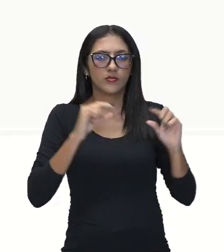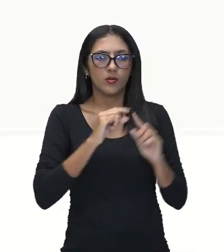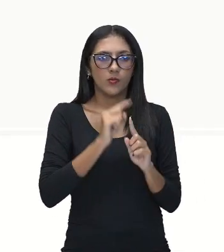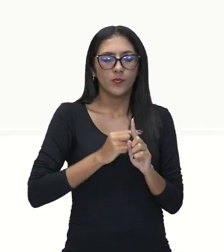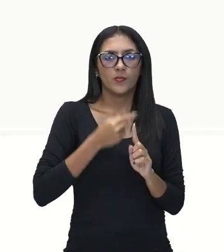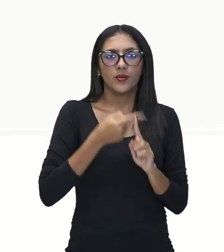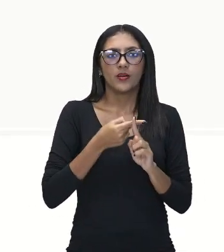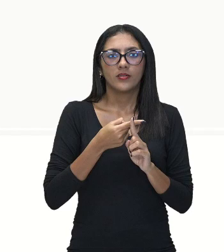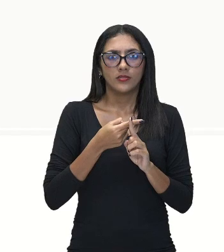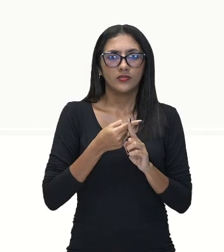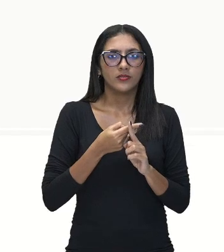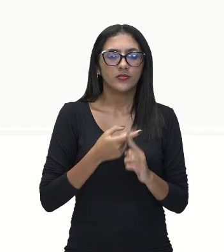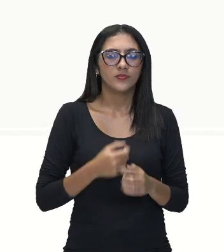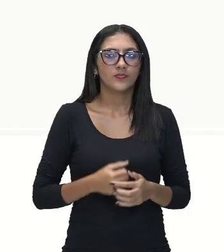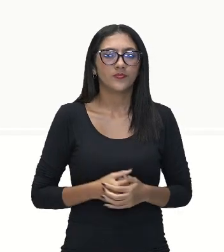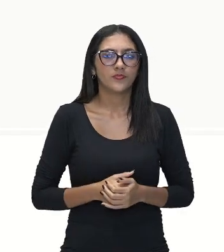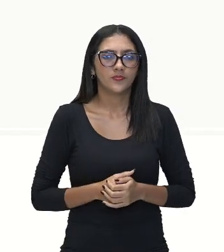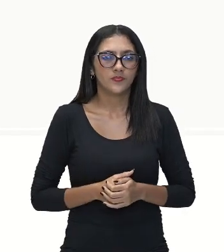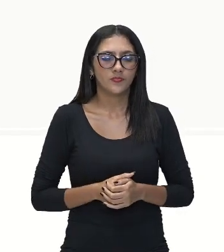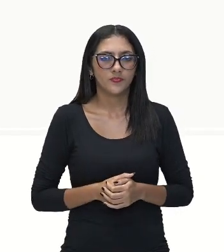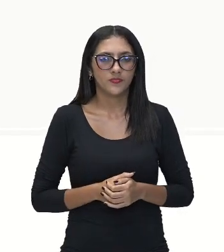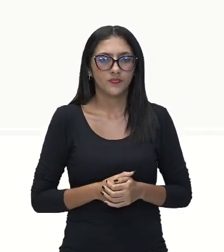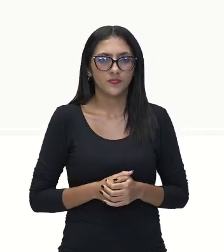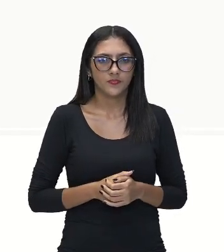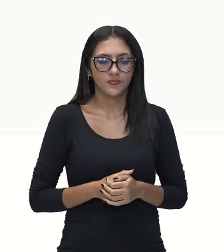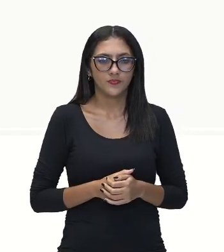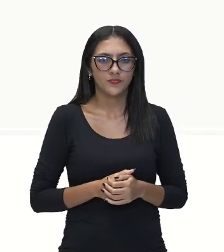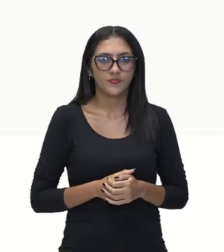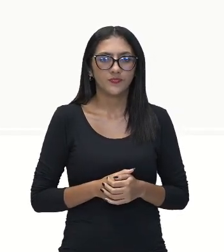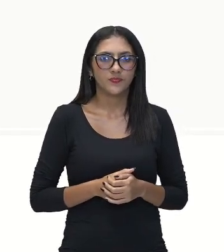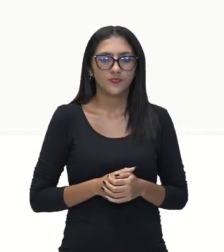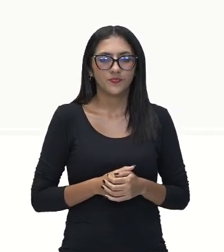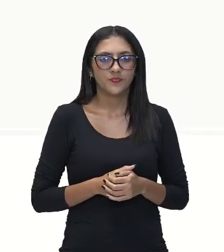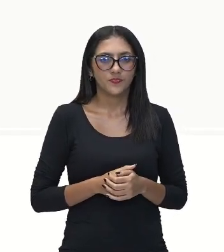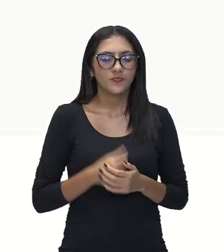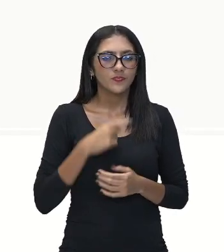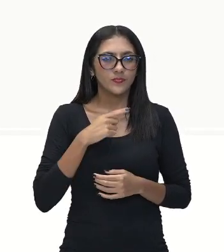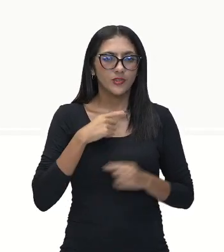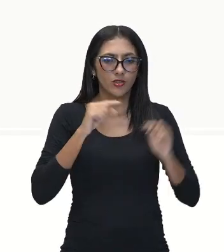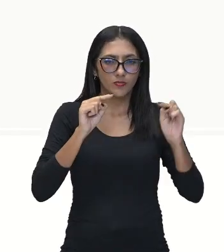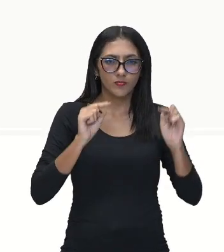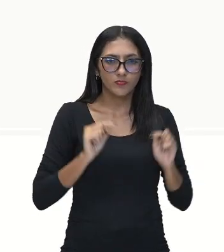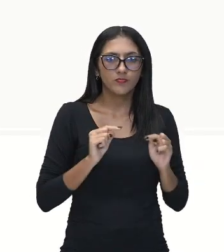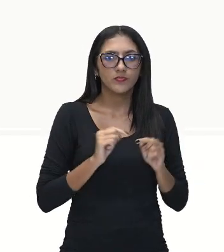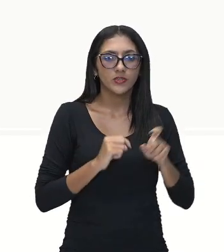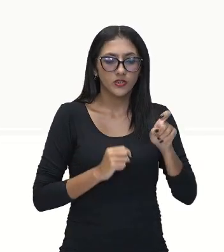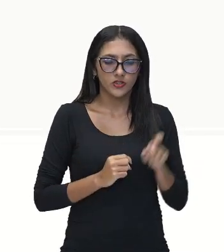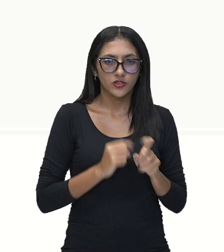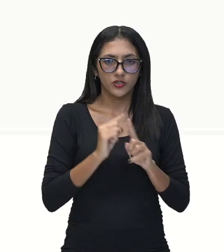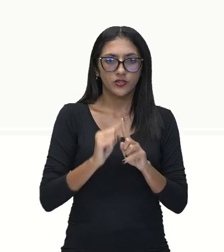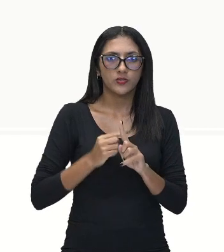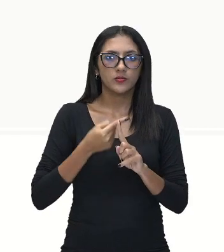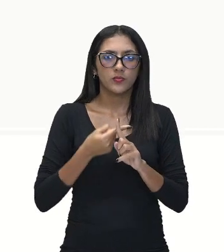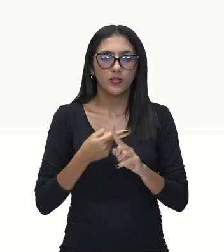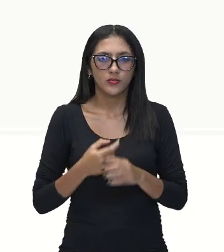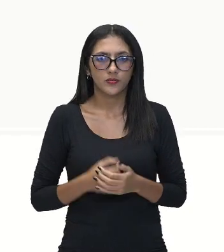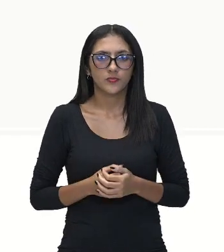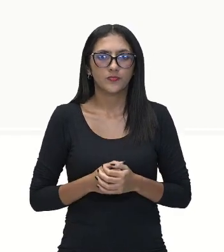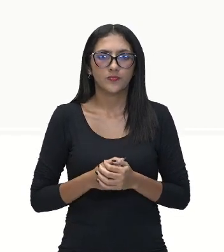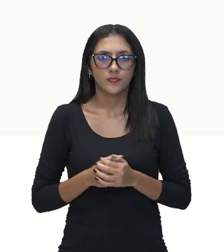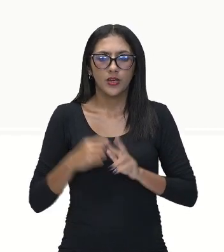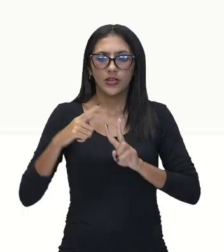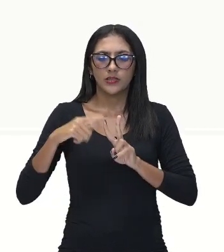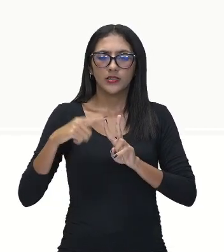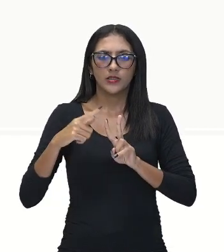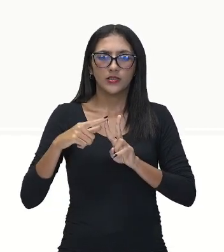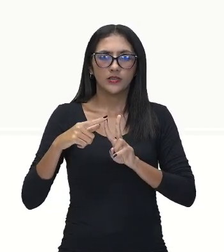linear da nossa equação ele vai nos dar o sinal aqui do meio da nossa na hora da fatoração então + 64 qu que